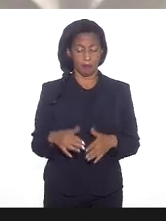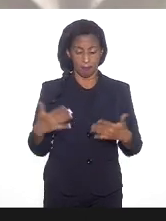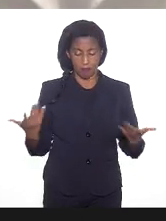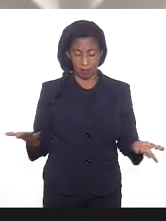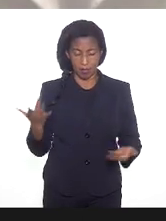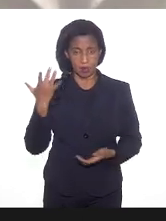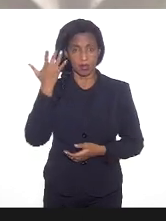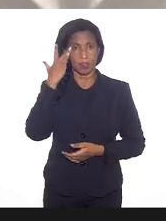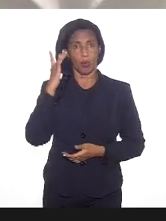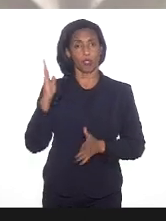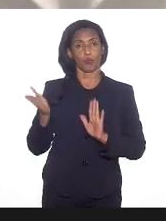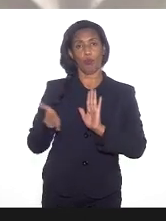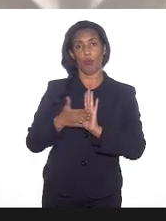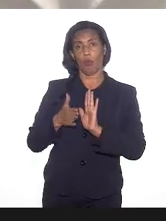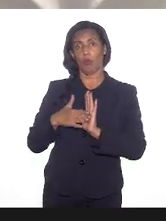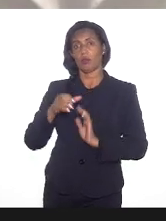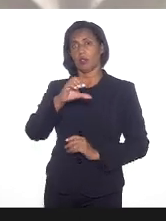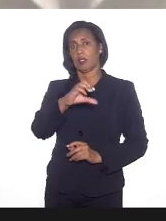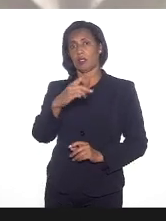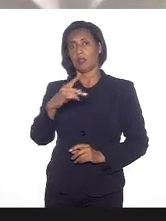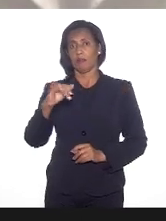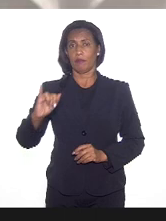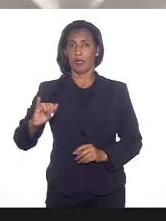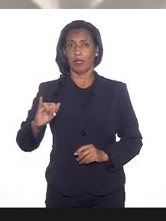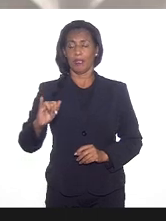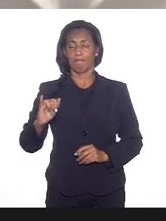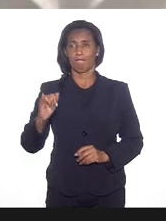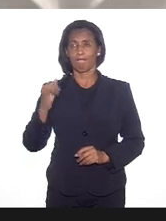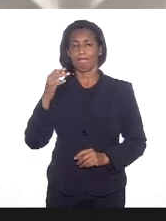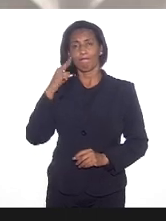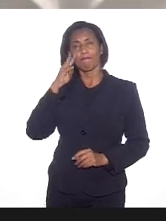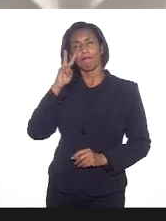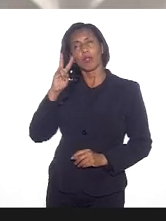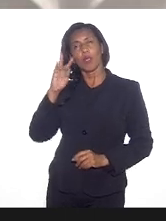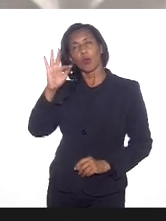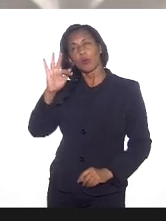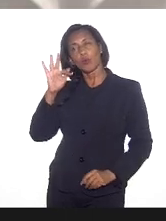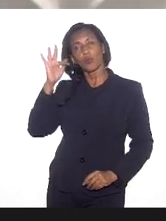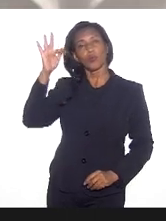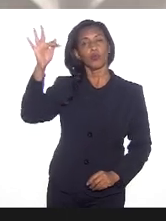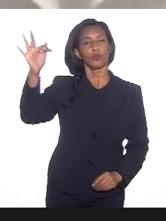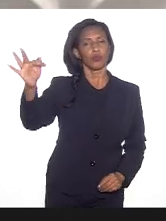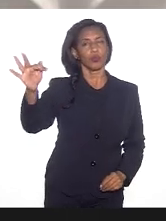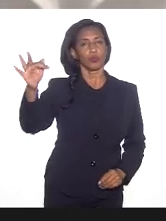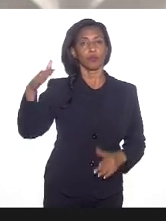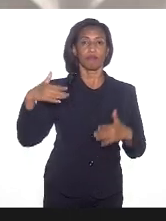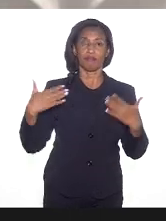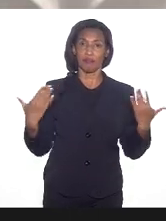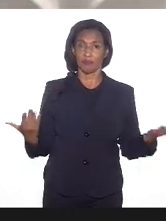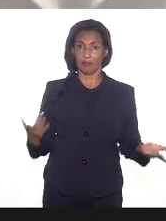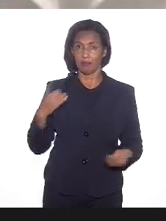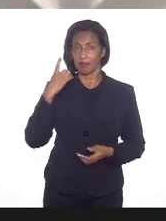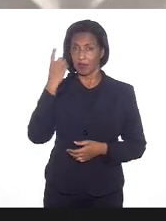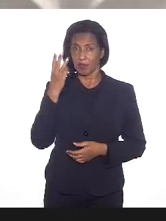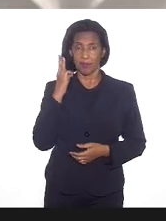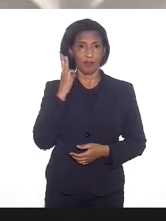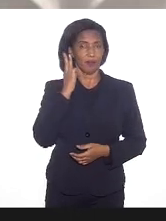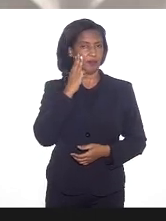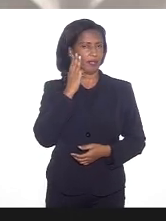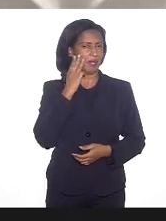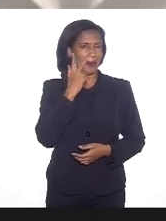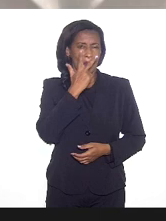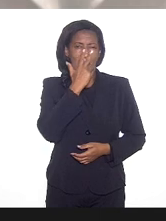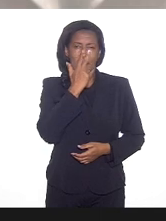acho que o propósito dessa CPI é olhar para o futuro. E aí, deputado Valdeque, me parece